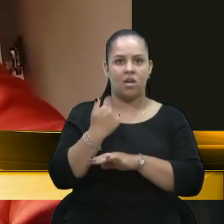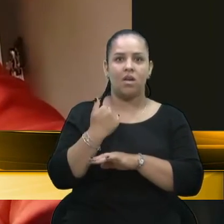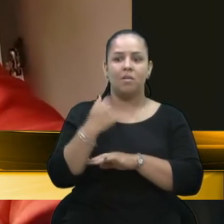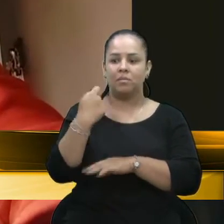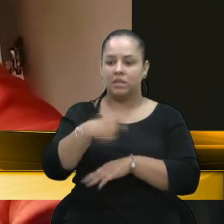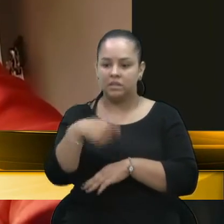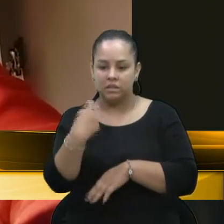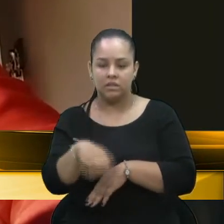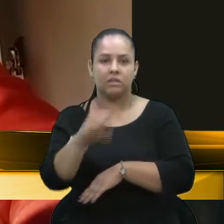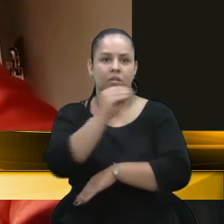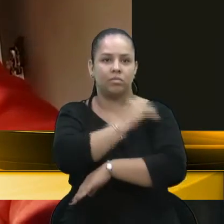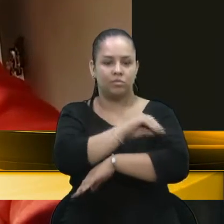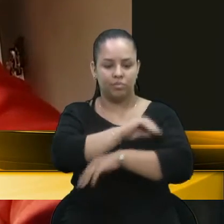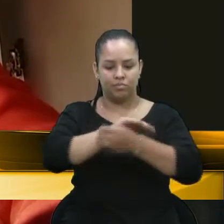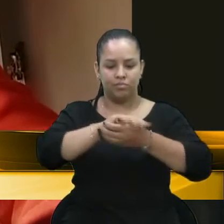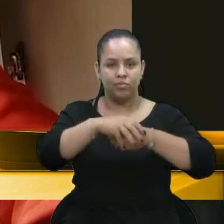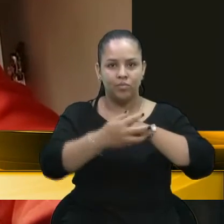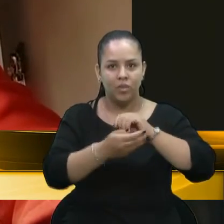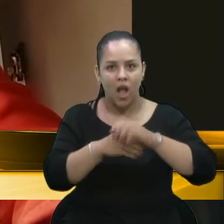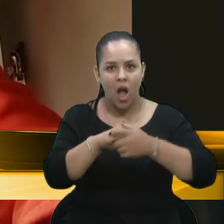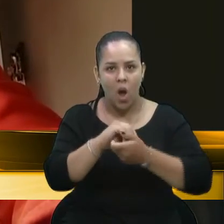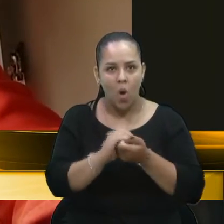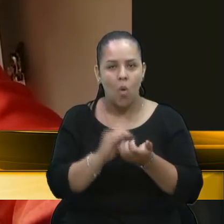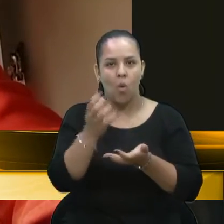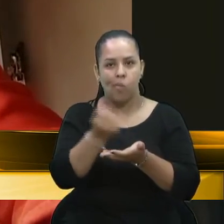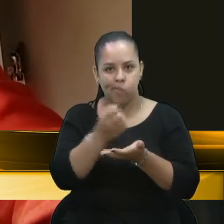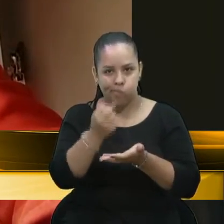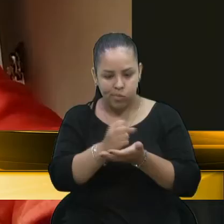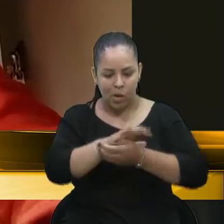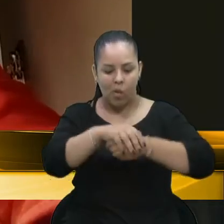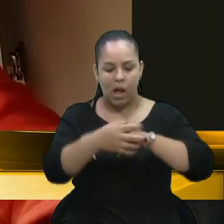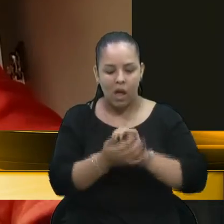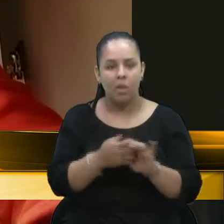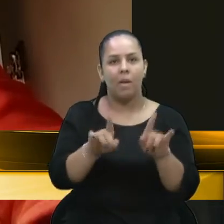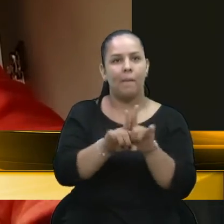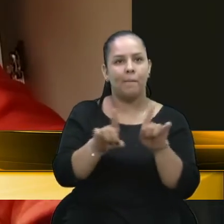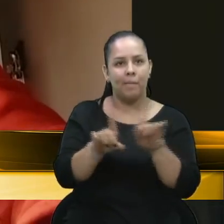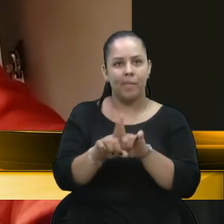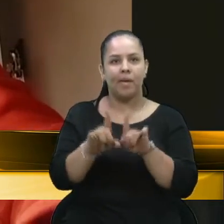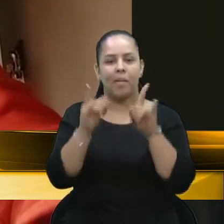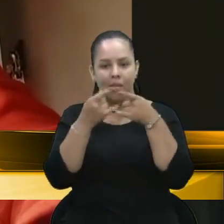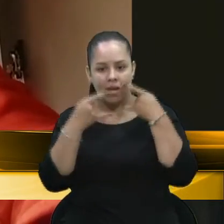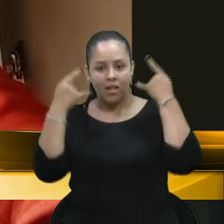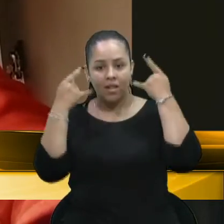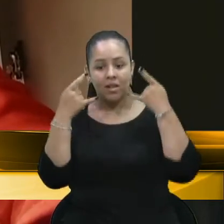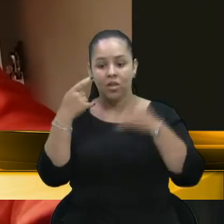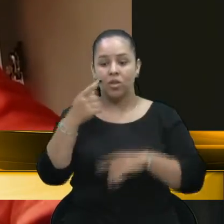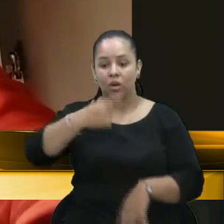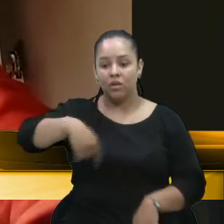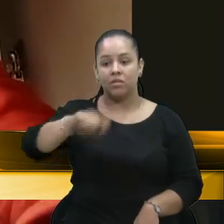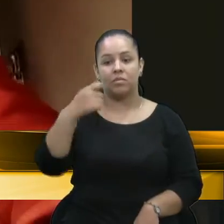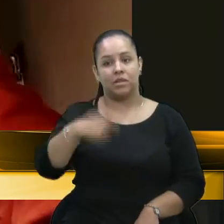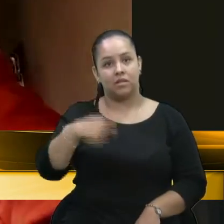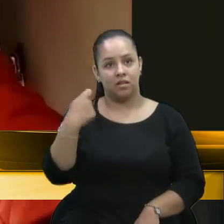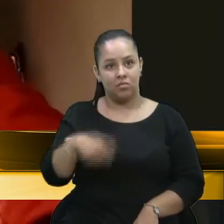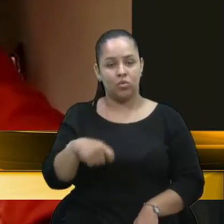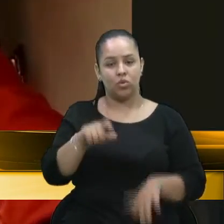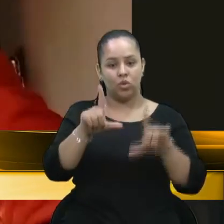todos os cuidados para que juntos a gente possa fazer ações no sentido de reduzir a contaminação. Muito